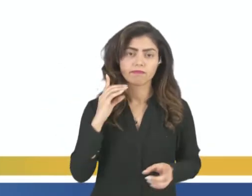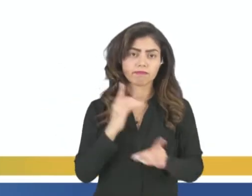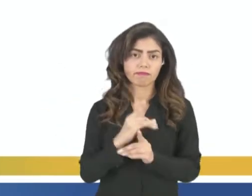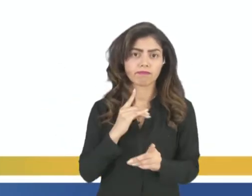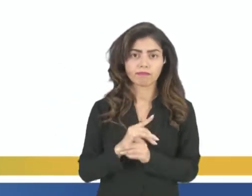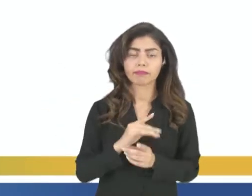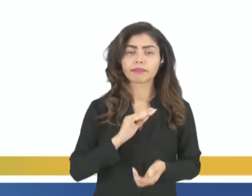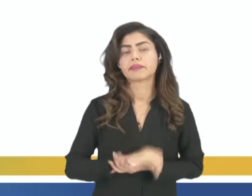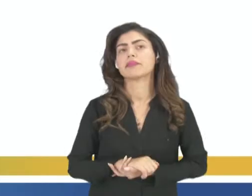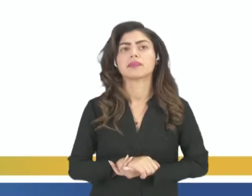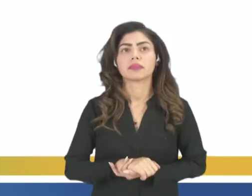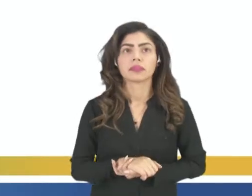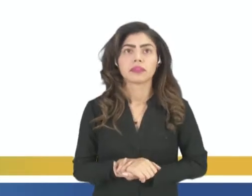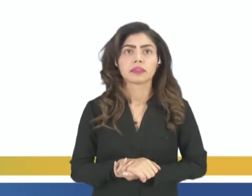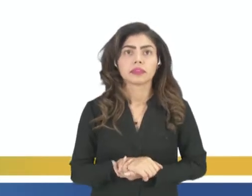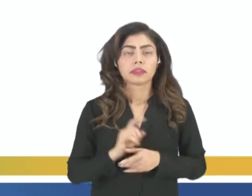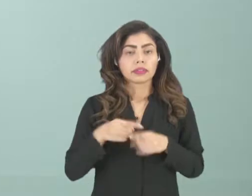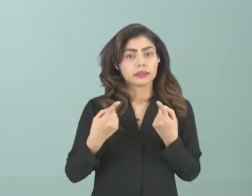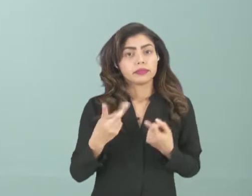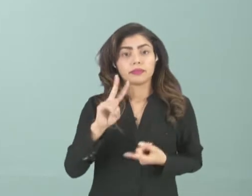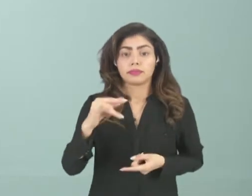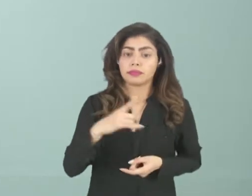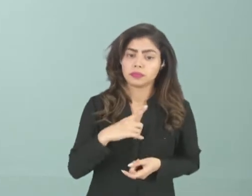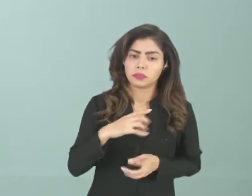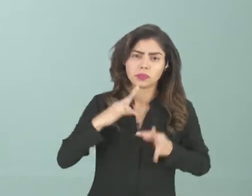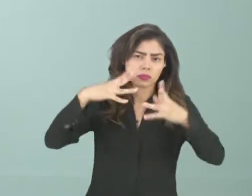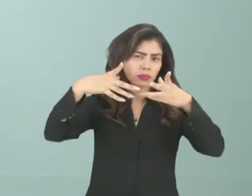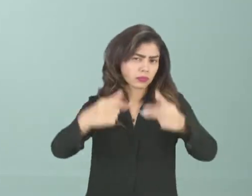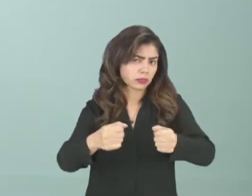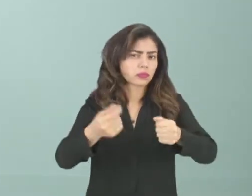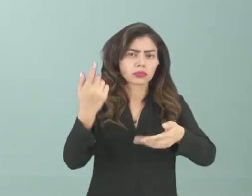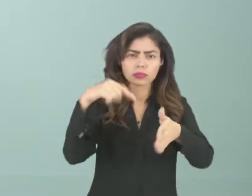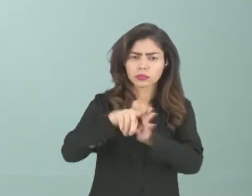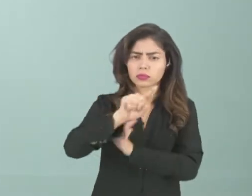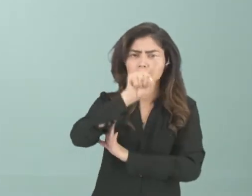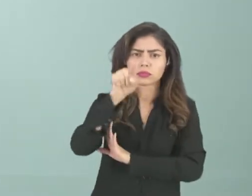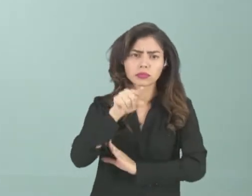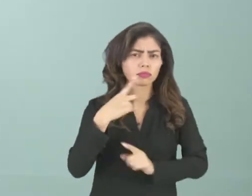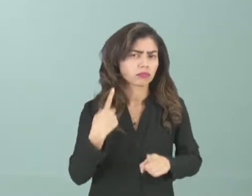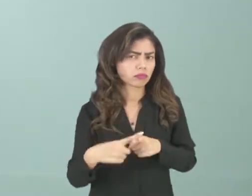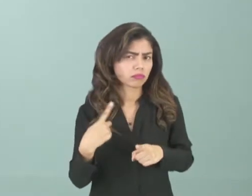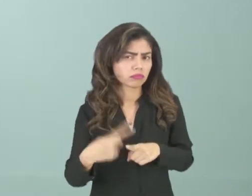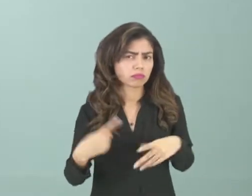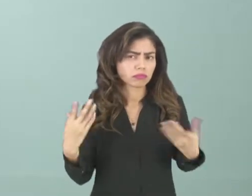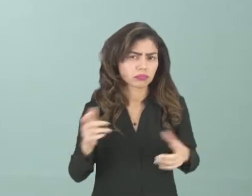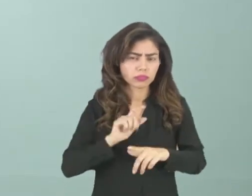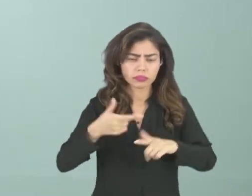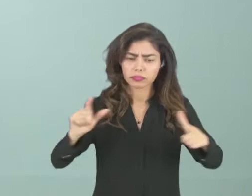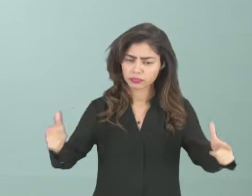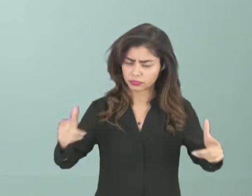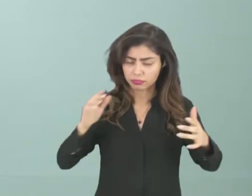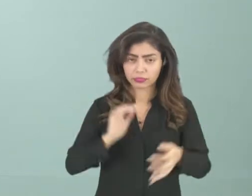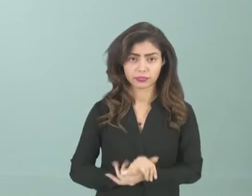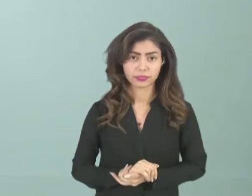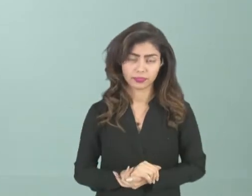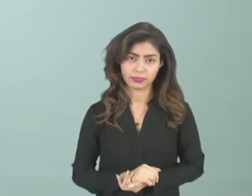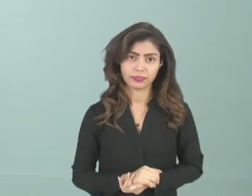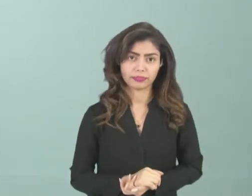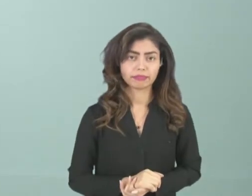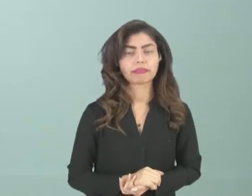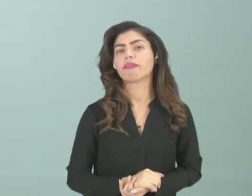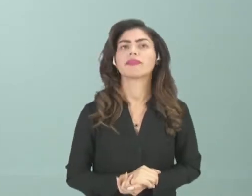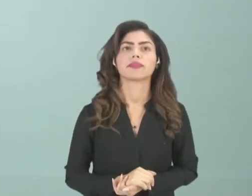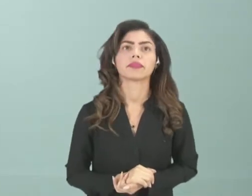objetivo. Mas aí vem todo um questionamento, né, de por que esse crescimento